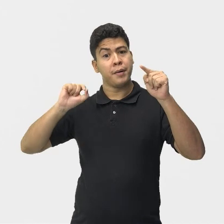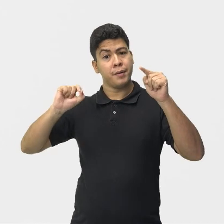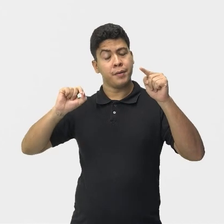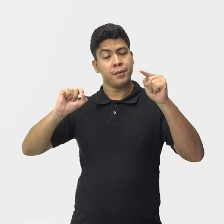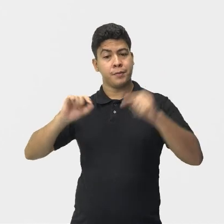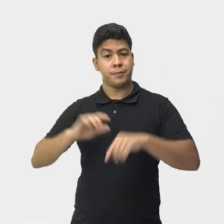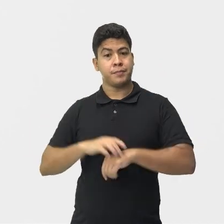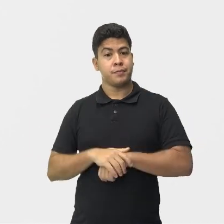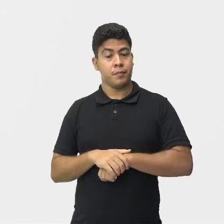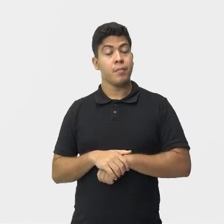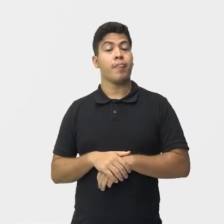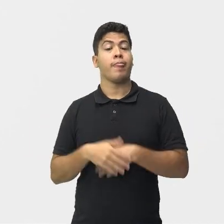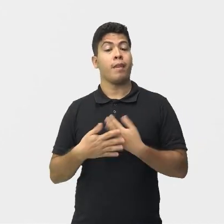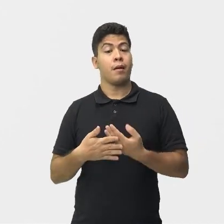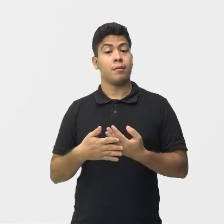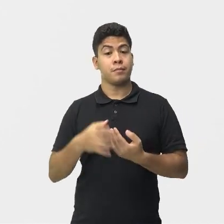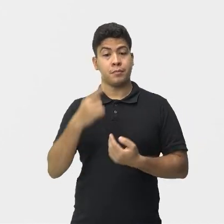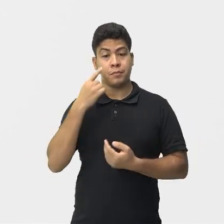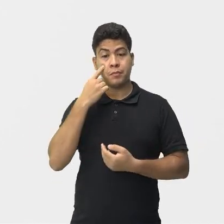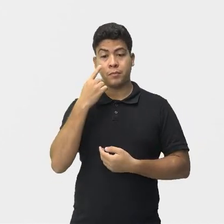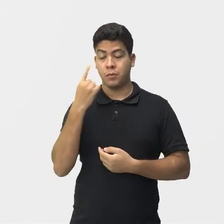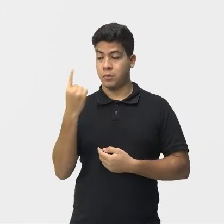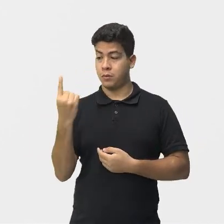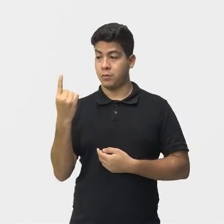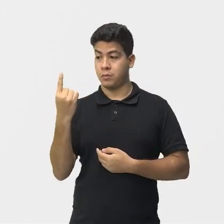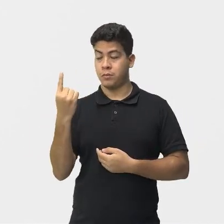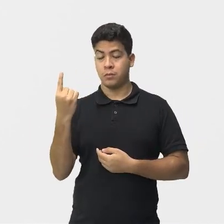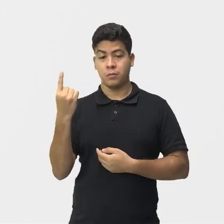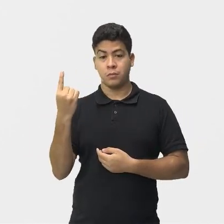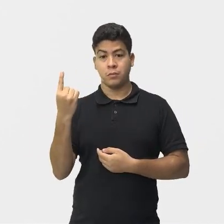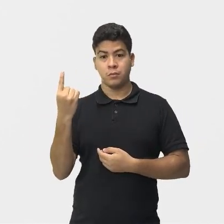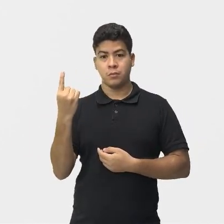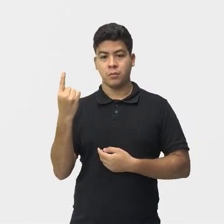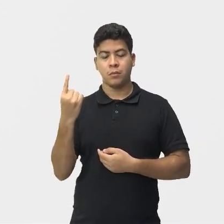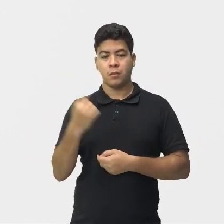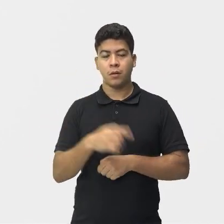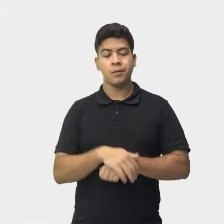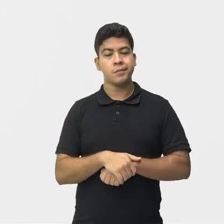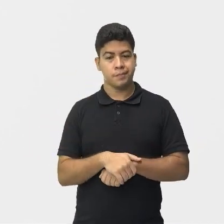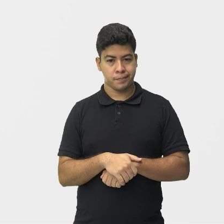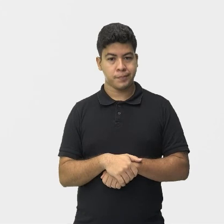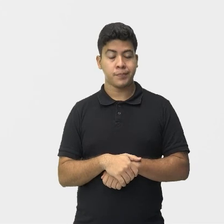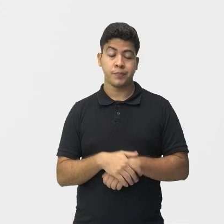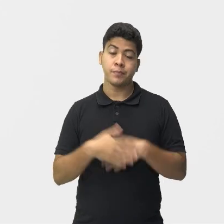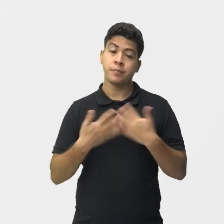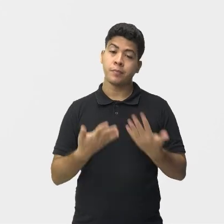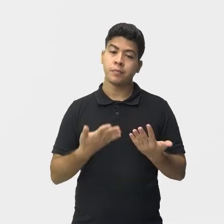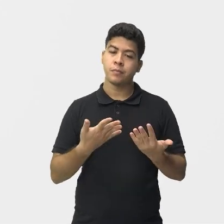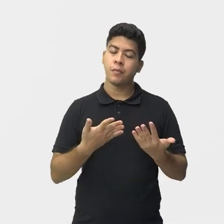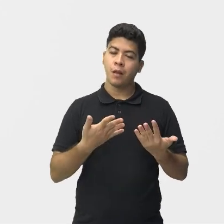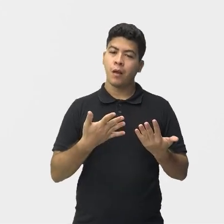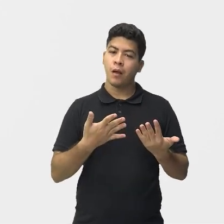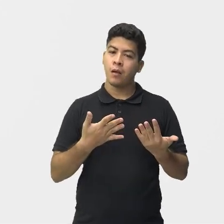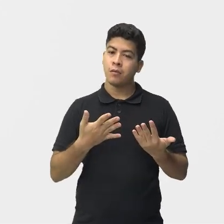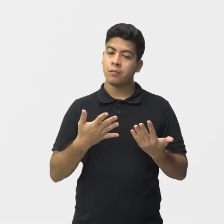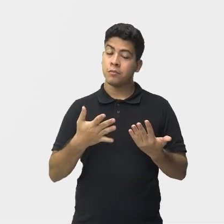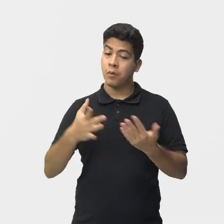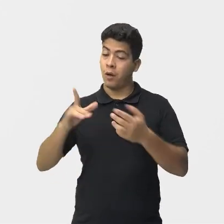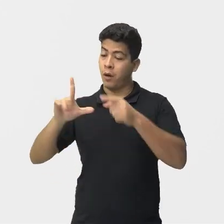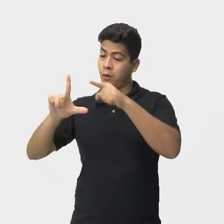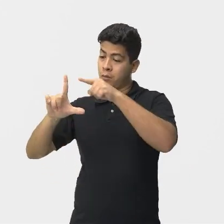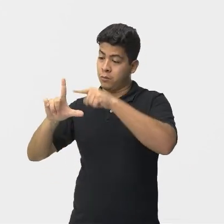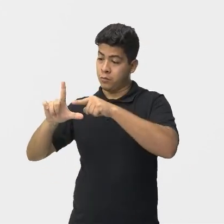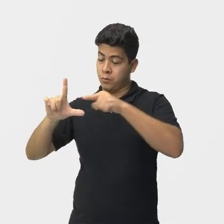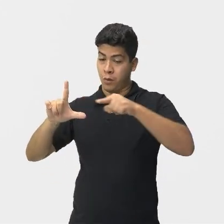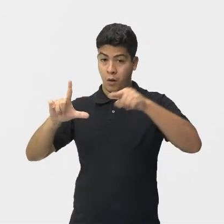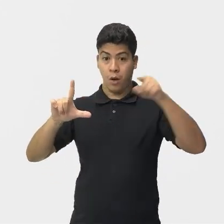então, a gente vai ter o ponto inicial, o ponto 1, né? O estado 1 do gás. E aí ele sai do estado 1 e vai aqui para o